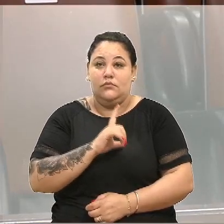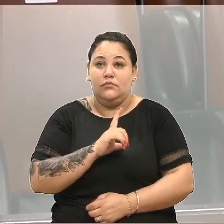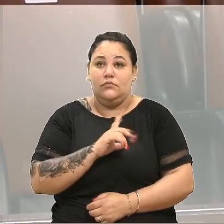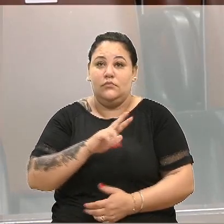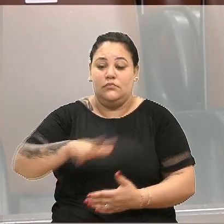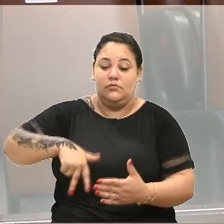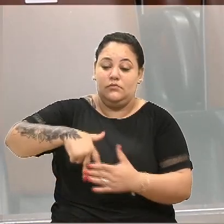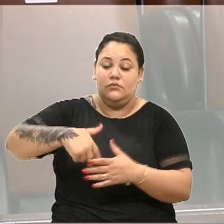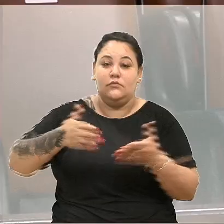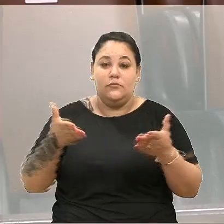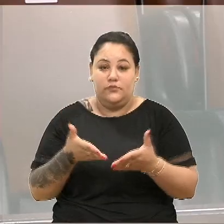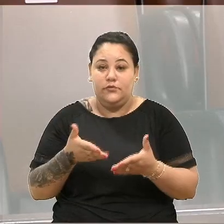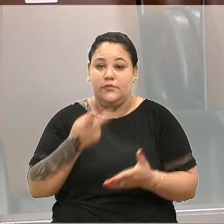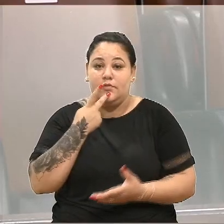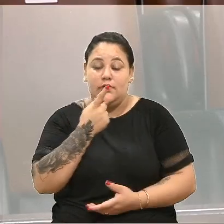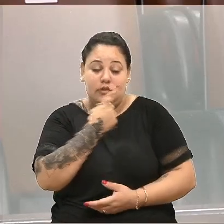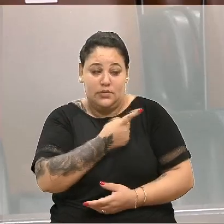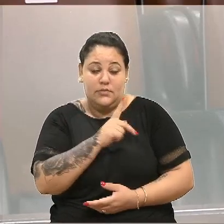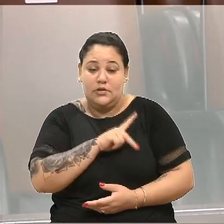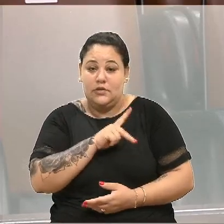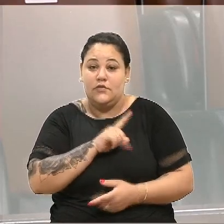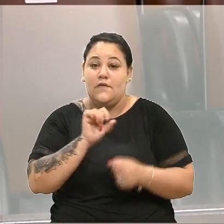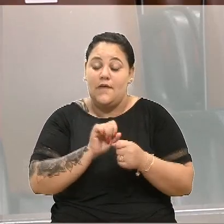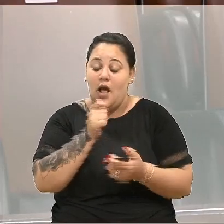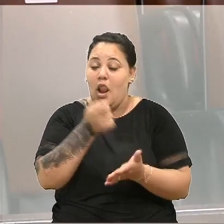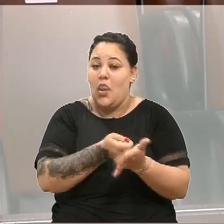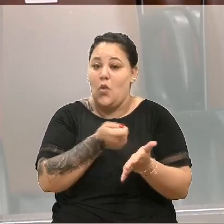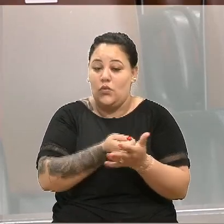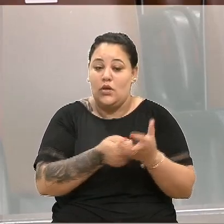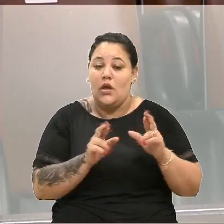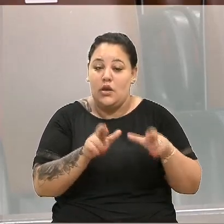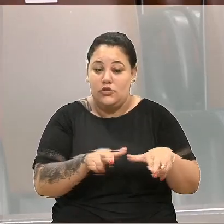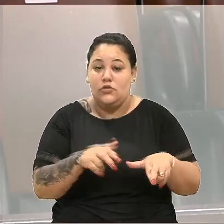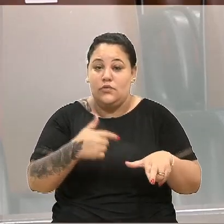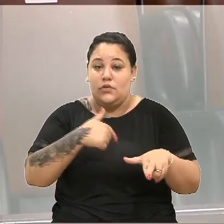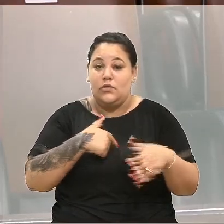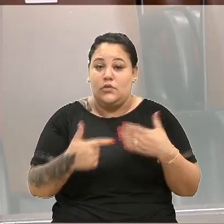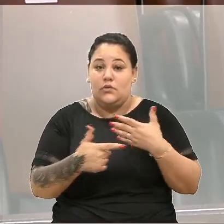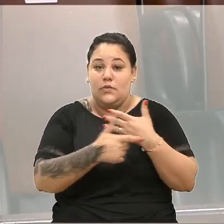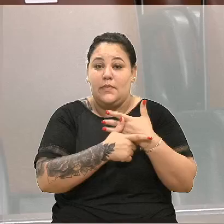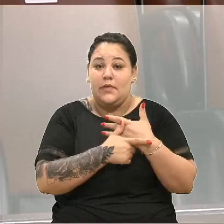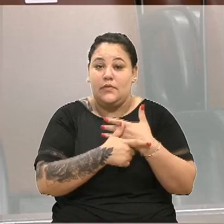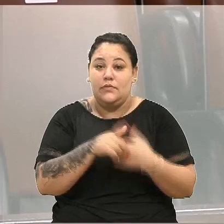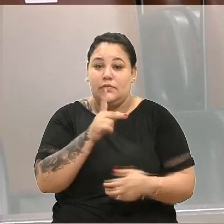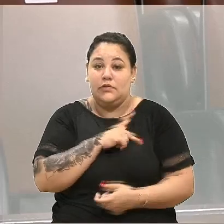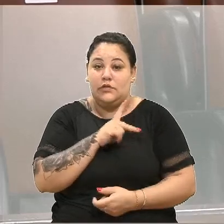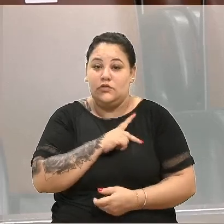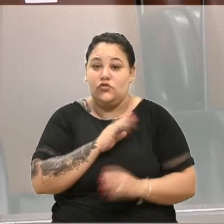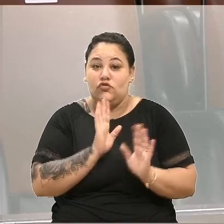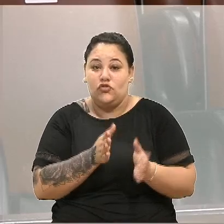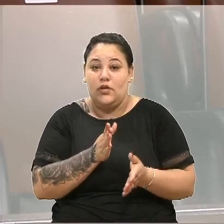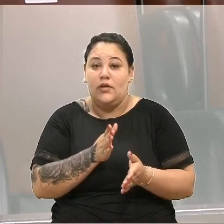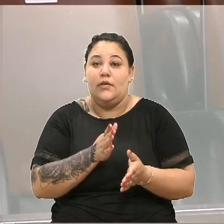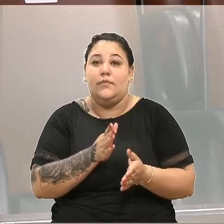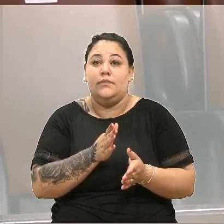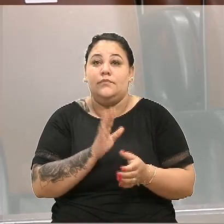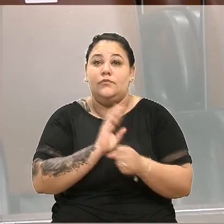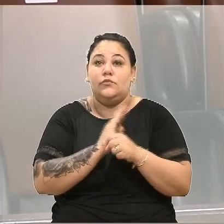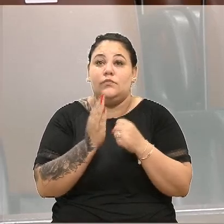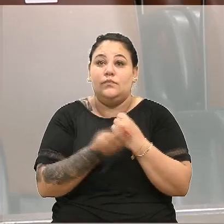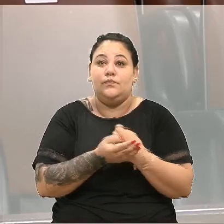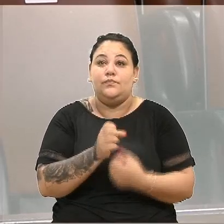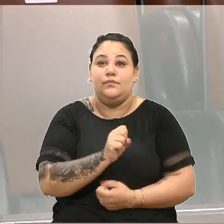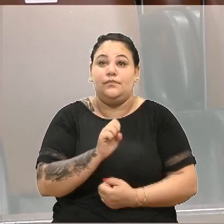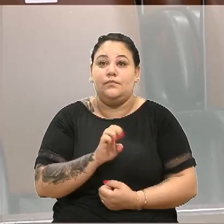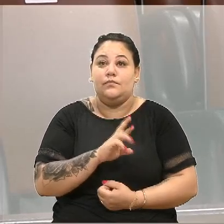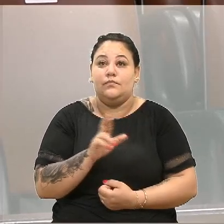uma luta ali para aquela região, e eu, como presidente, fui presidente do bairro Serrano, aí por